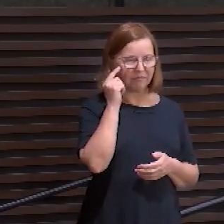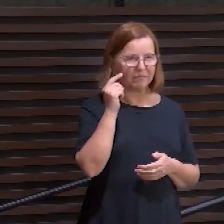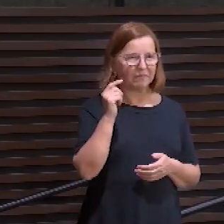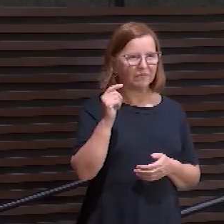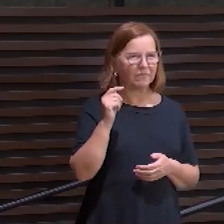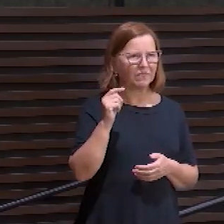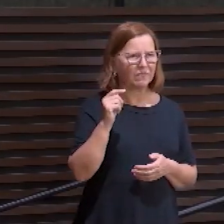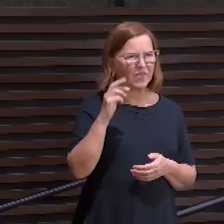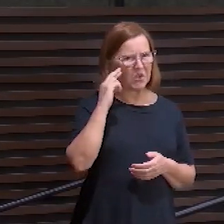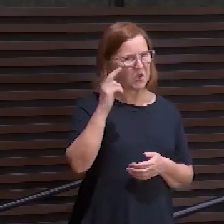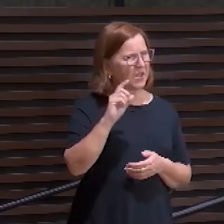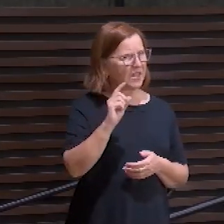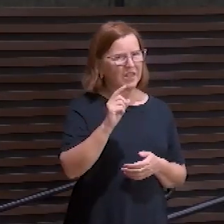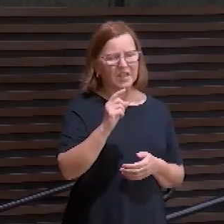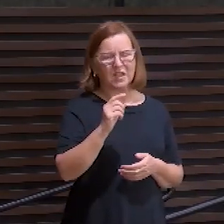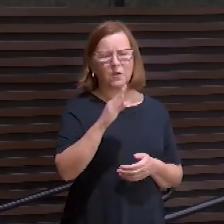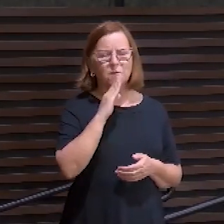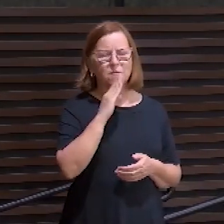o senhor não me conhece,